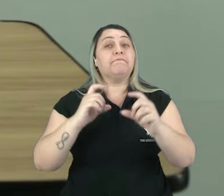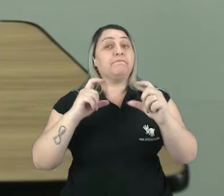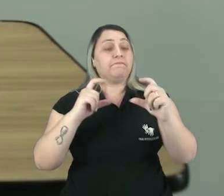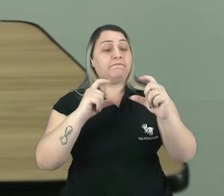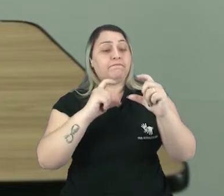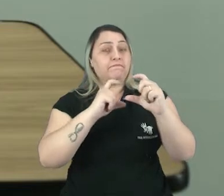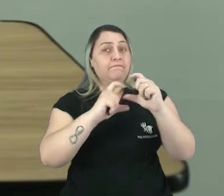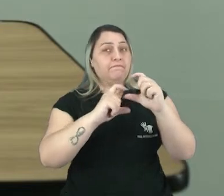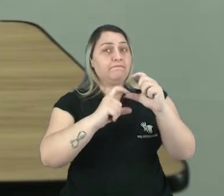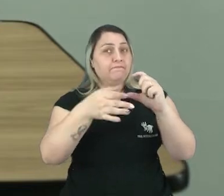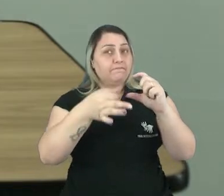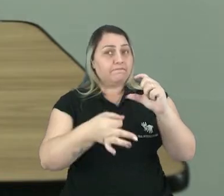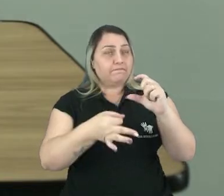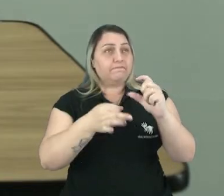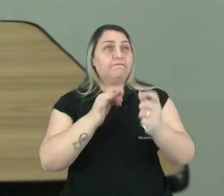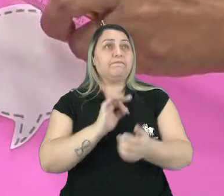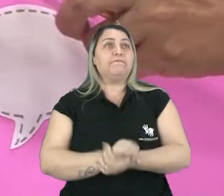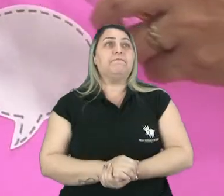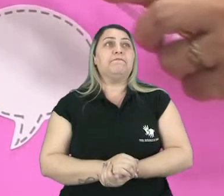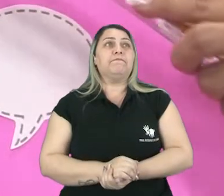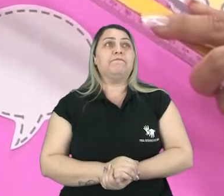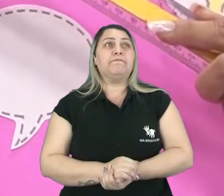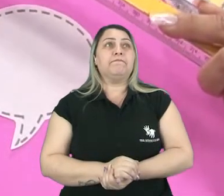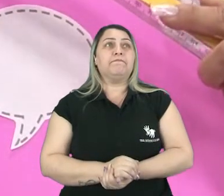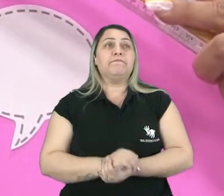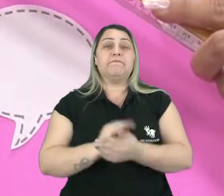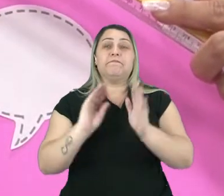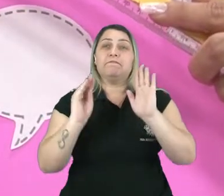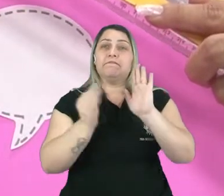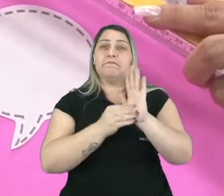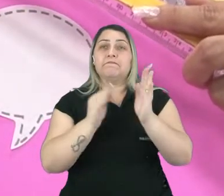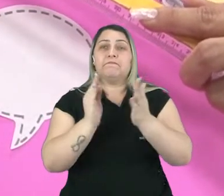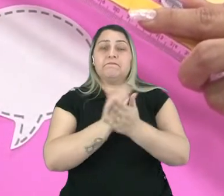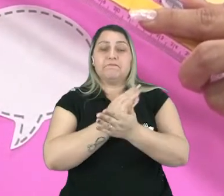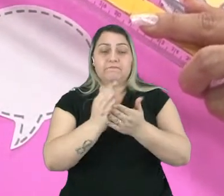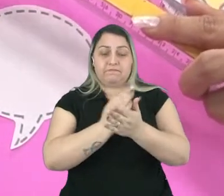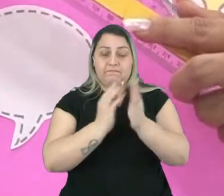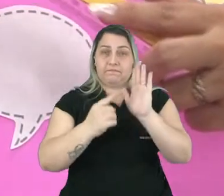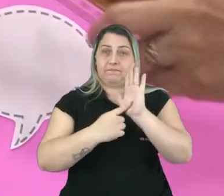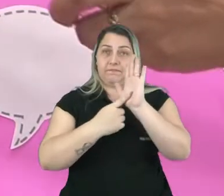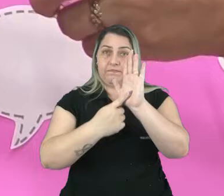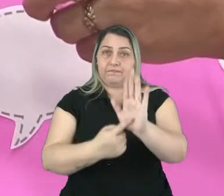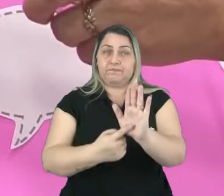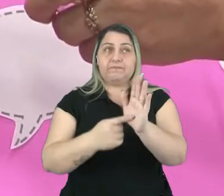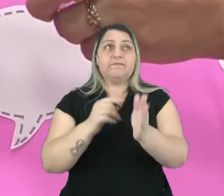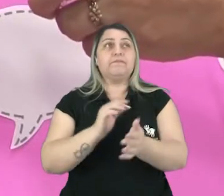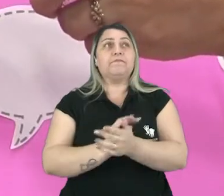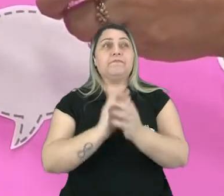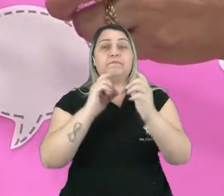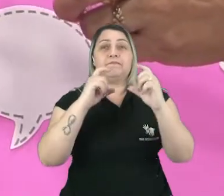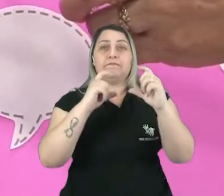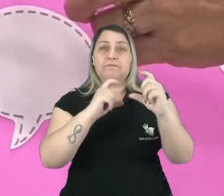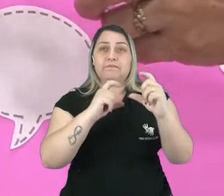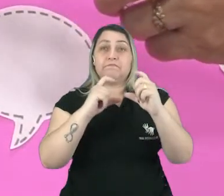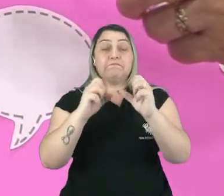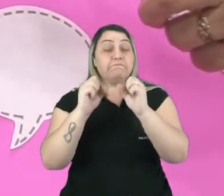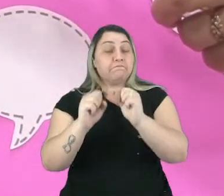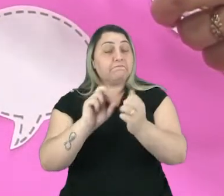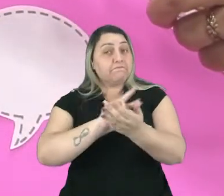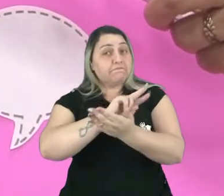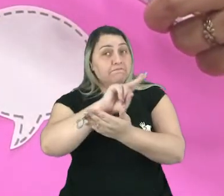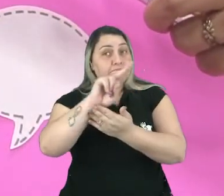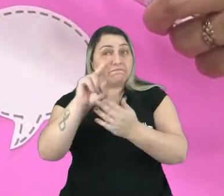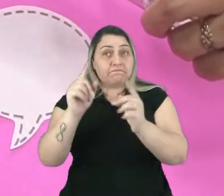quadrinhos, certo? Então, aqui eu coloquei alguns quadrinhos em destaques, que esses quadrinhos, eles podem ter